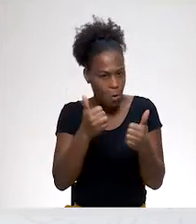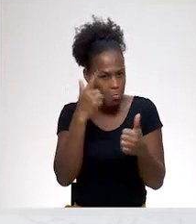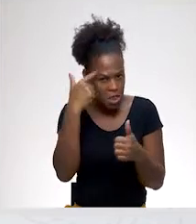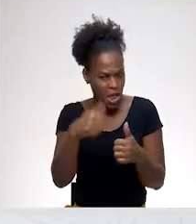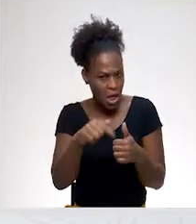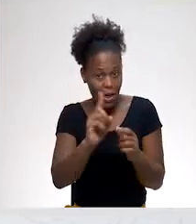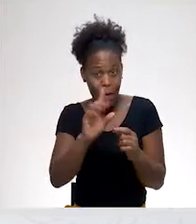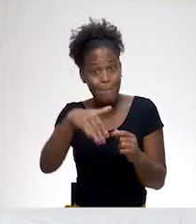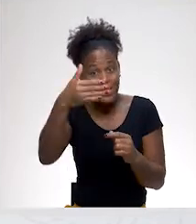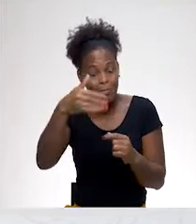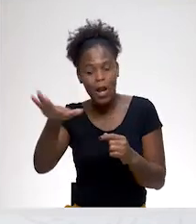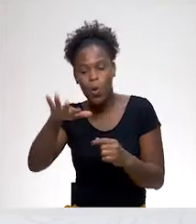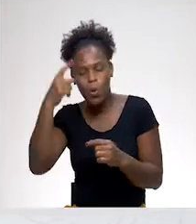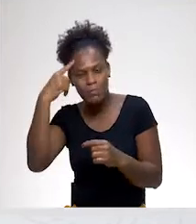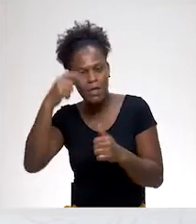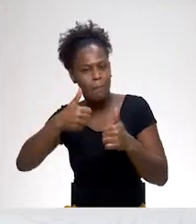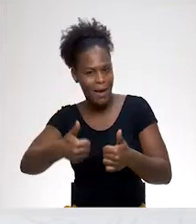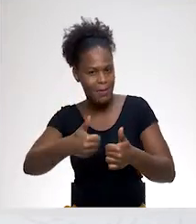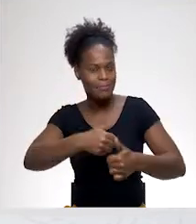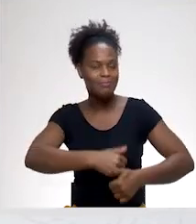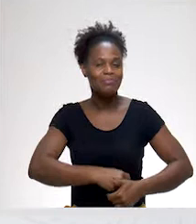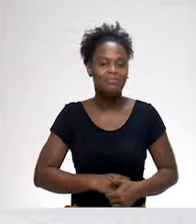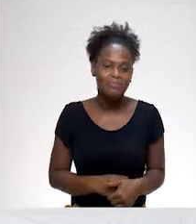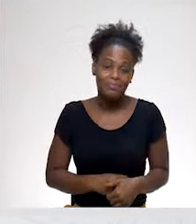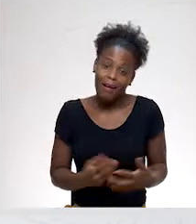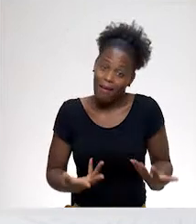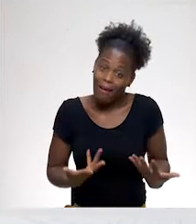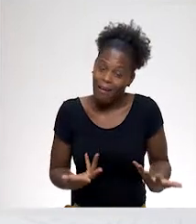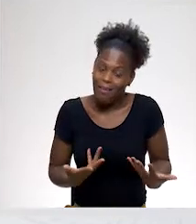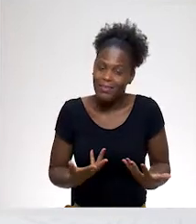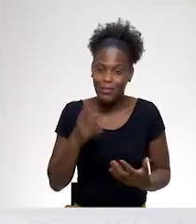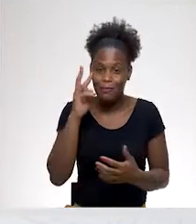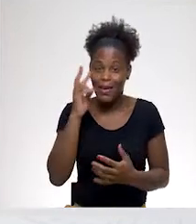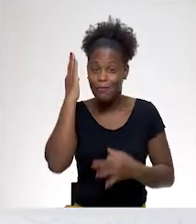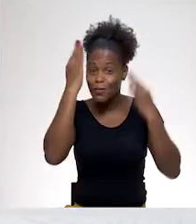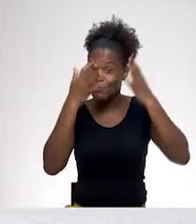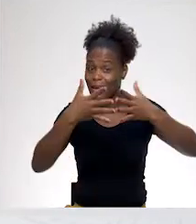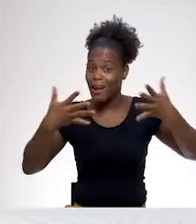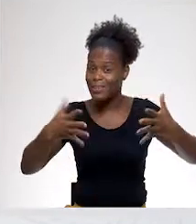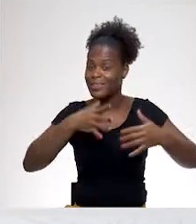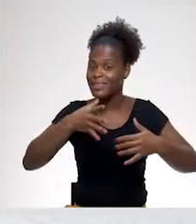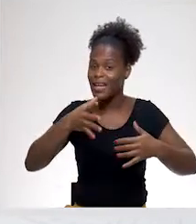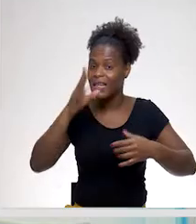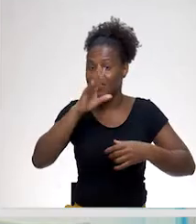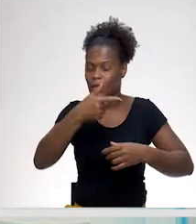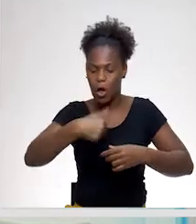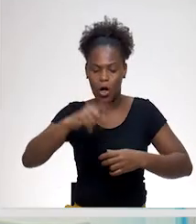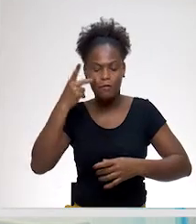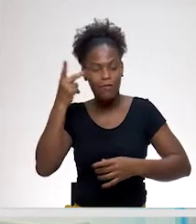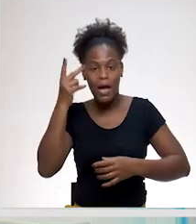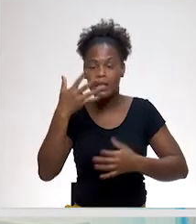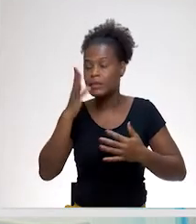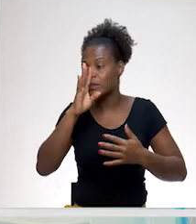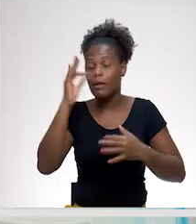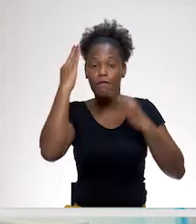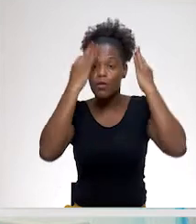o principal é usá-la bem. Vejamos, um grande filósofo afirmar que viver sem